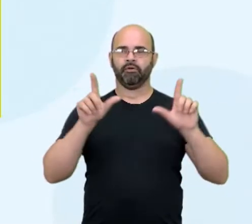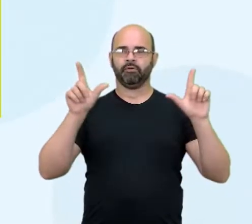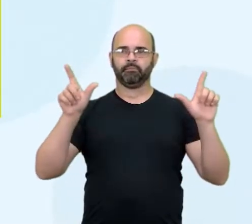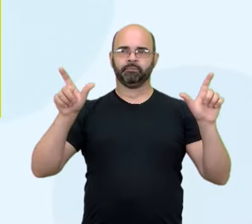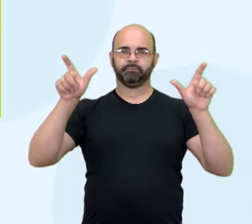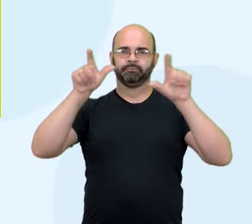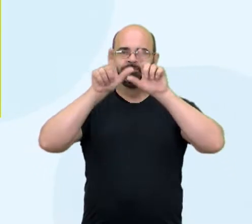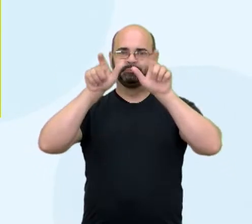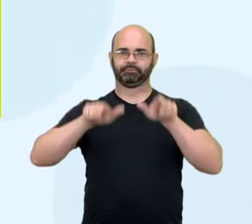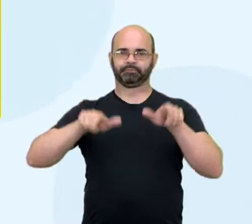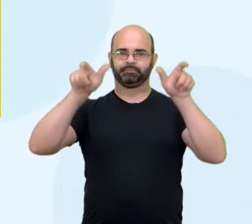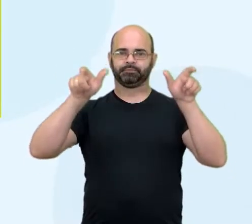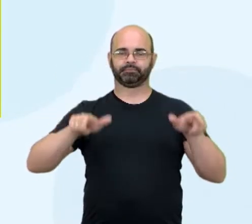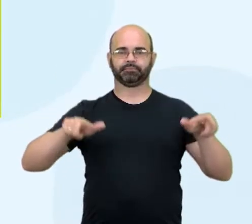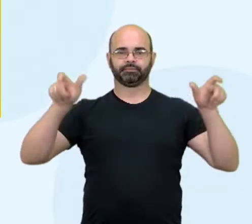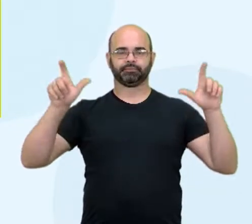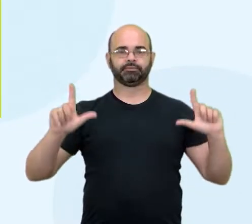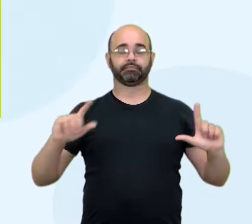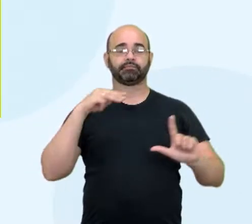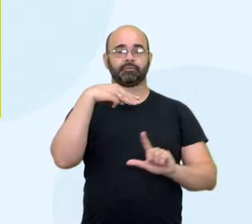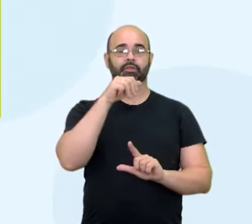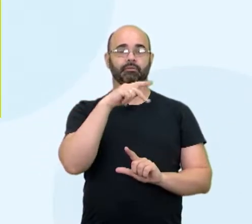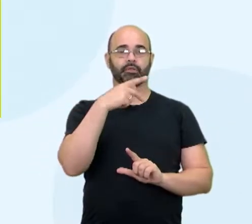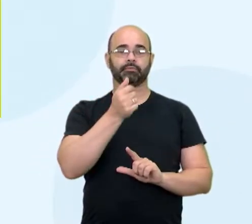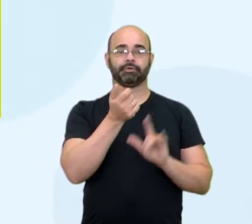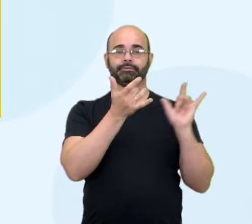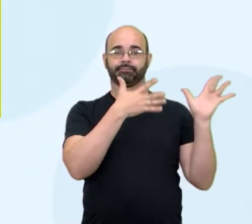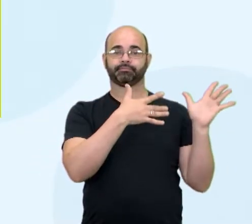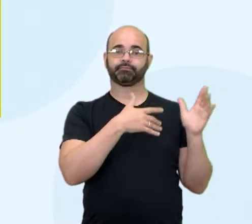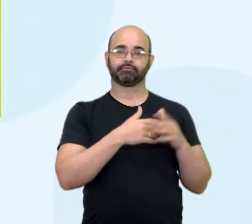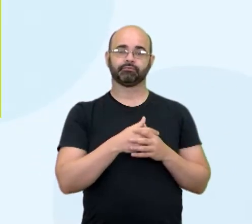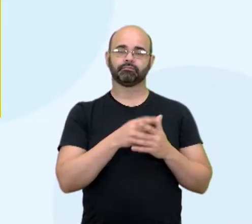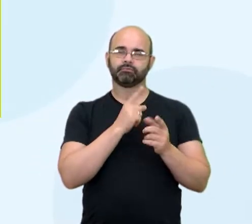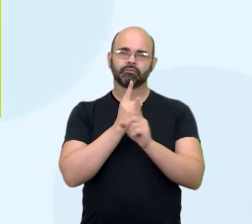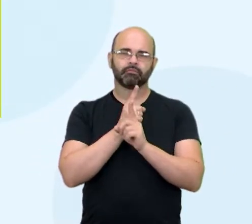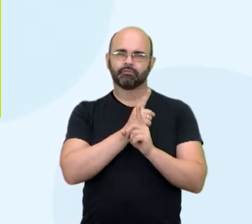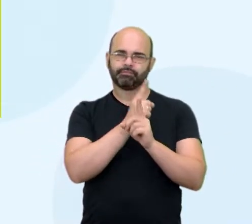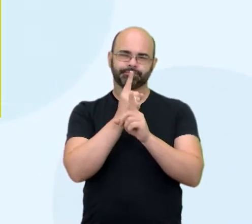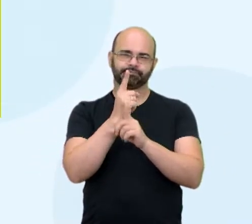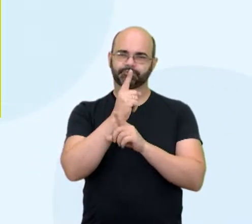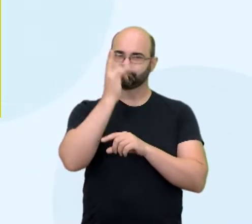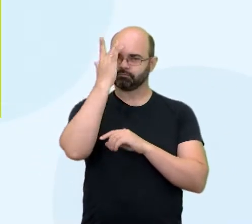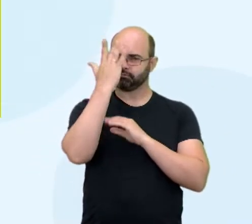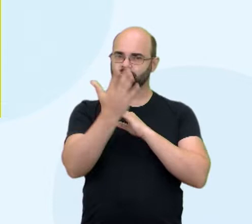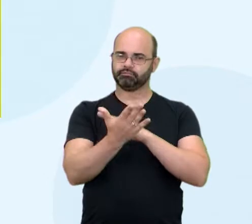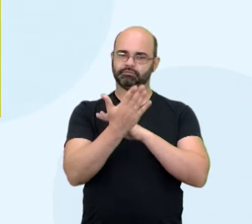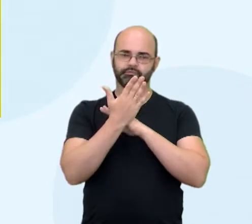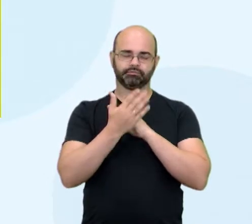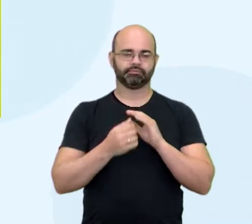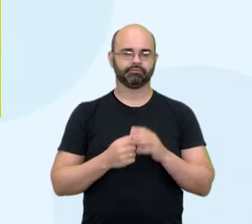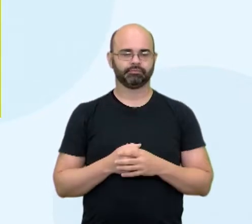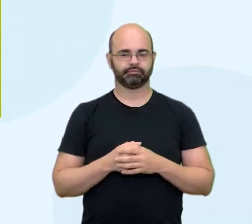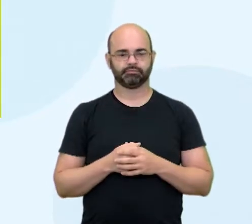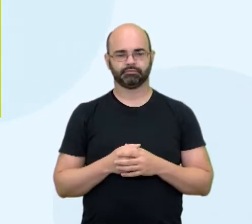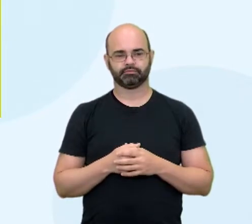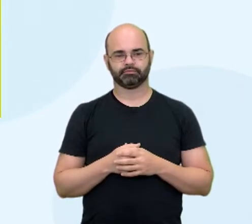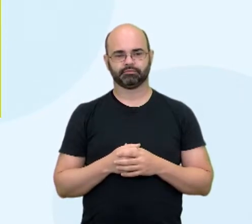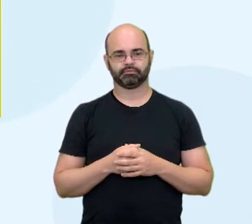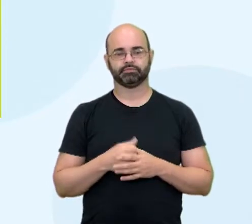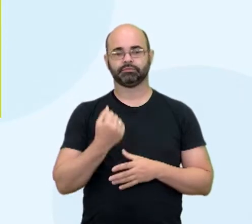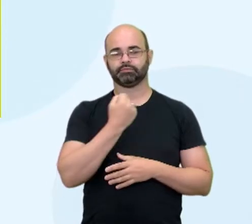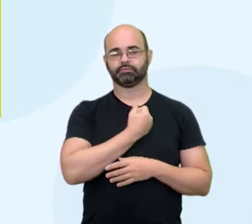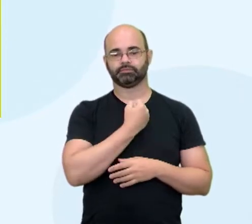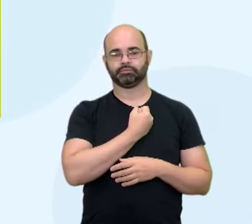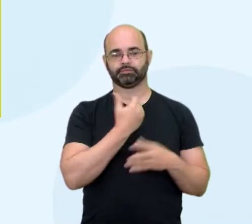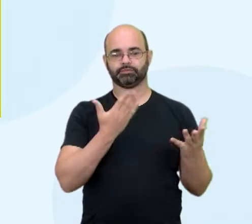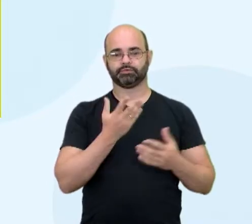disponível lá no mapa. Estamos é uma questão de localização, né? Então estamos aí na atividade integrada número 2,